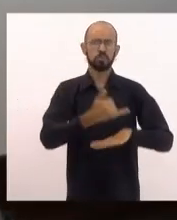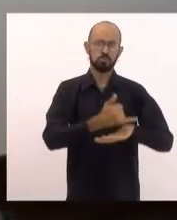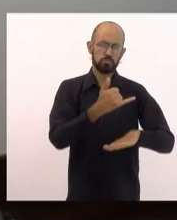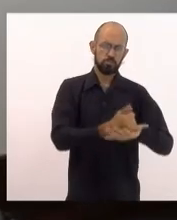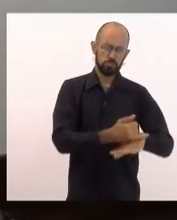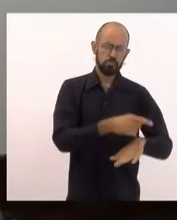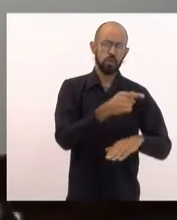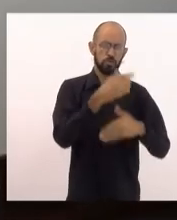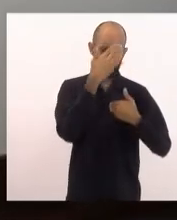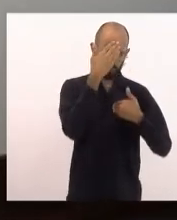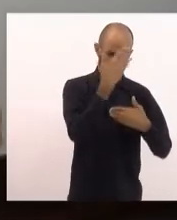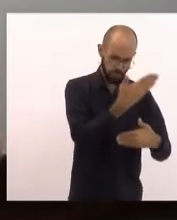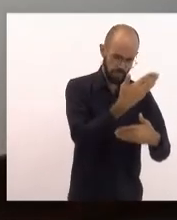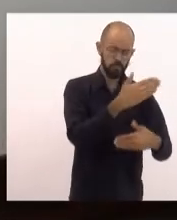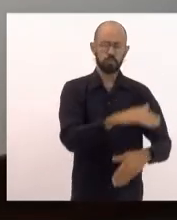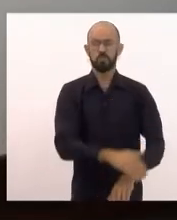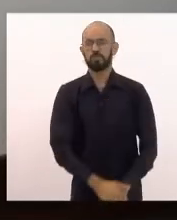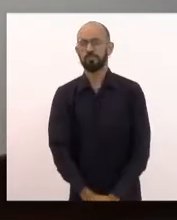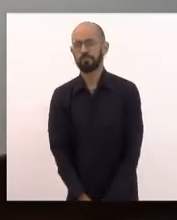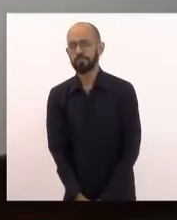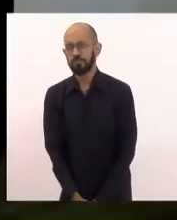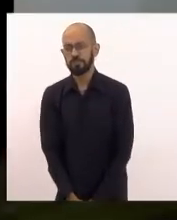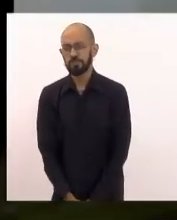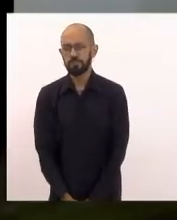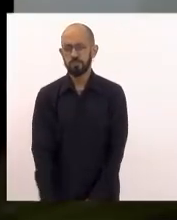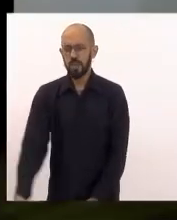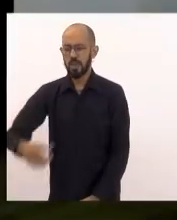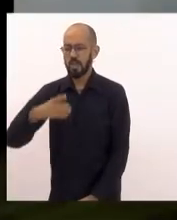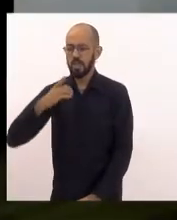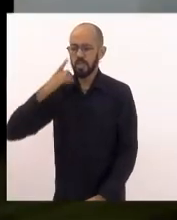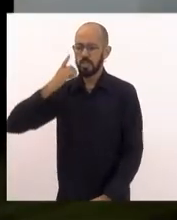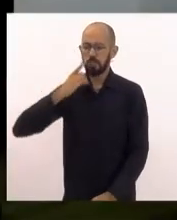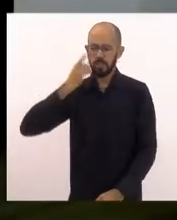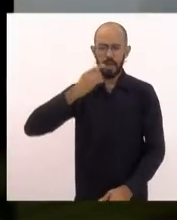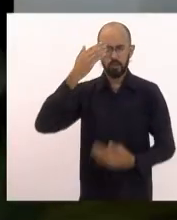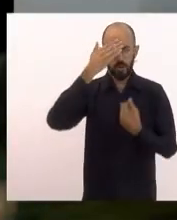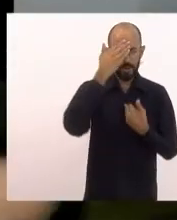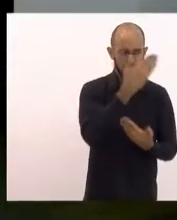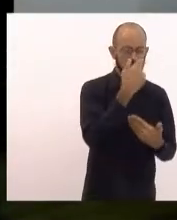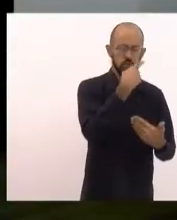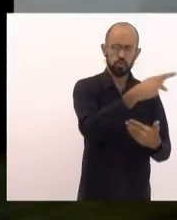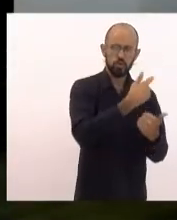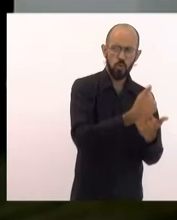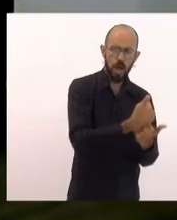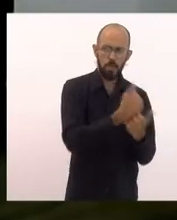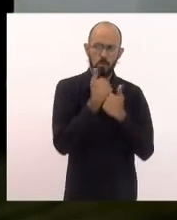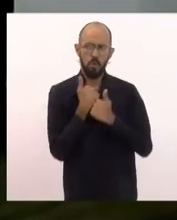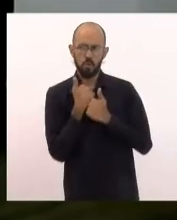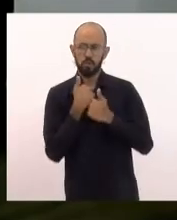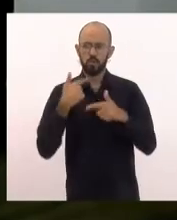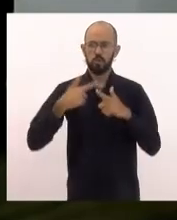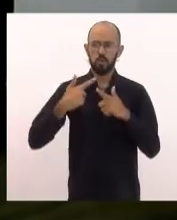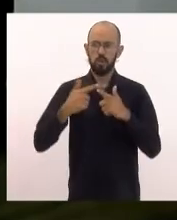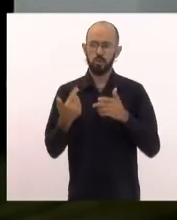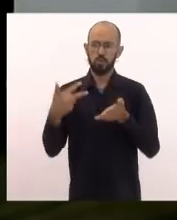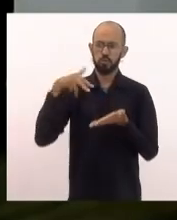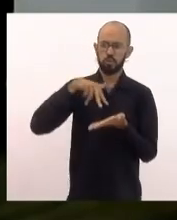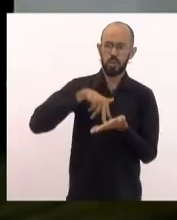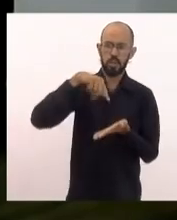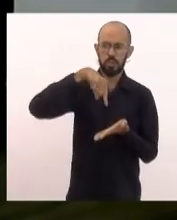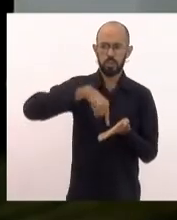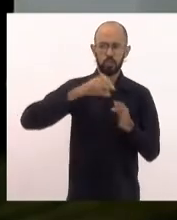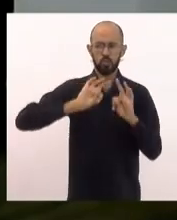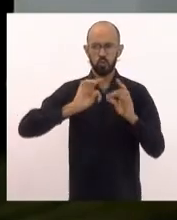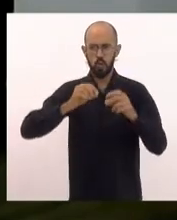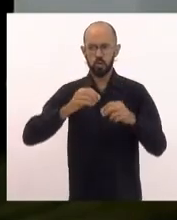parte que queria fazer. Obrigado. Deputado Valdec, eu agradeço as suas palavras, o seu apoio. Quando eu cheguei aqui na casa, todos os